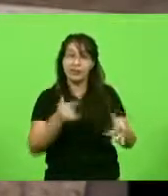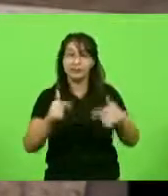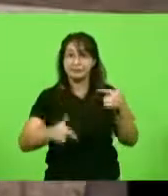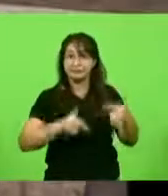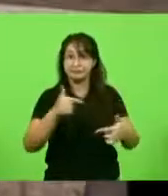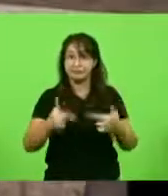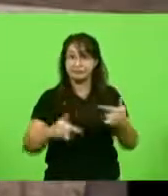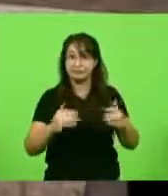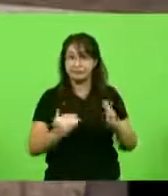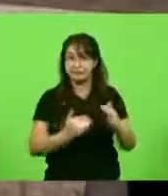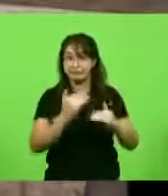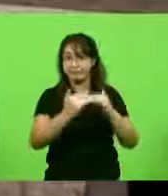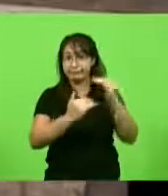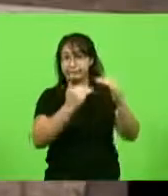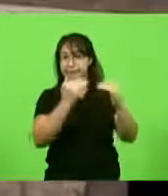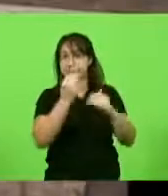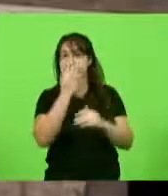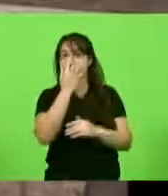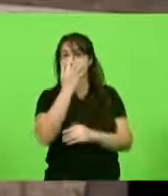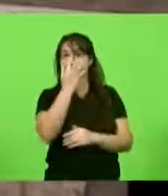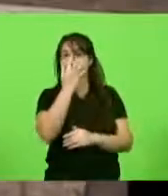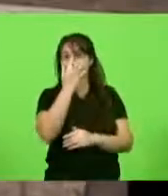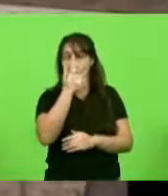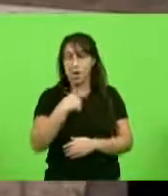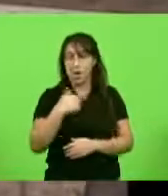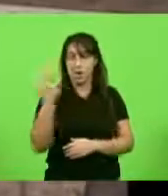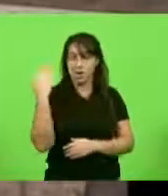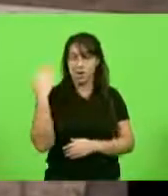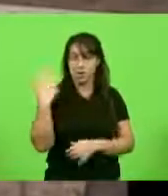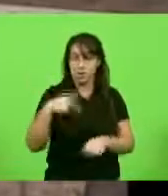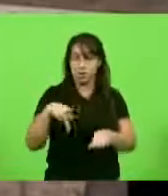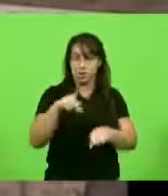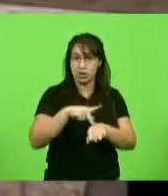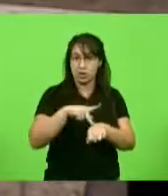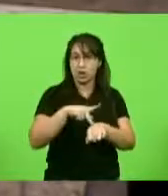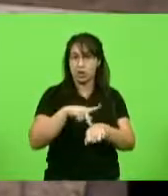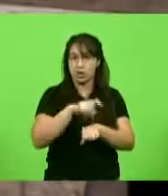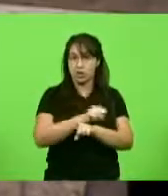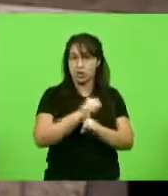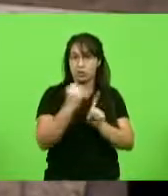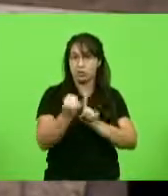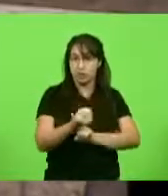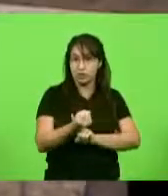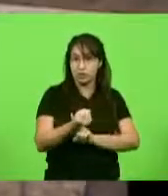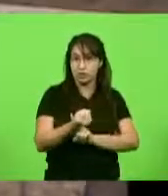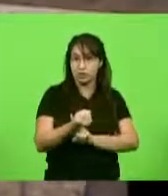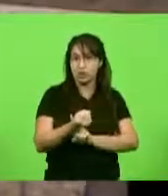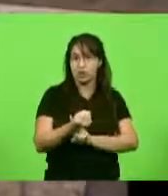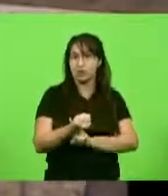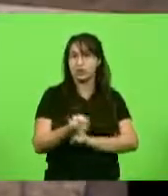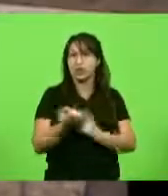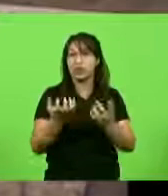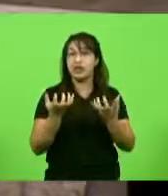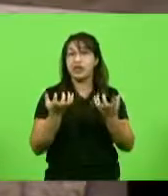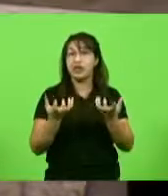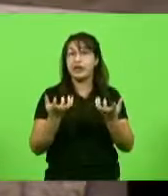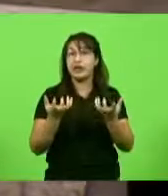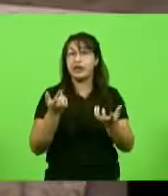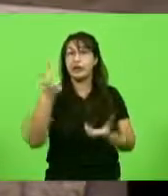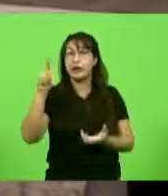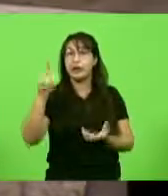Eu mesmo, quando fiz sociedade internacional, a condição é que eu fosse instalar a fábrica em outro lugar, que não poderia ser em Rio do